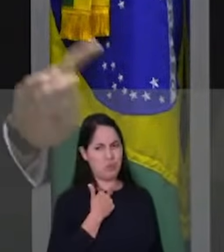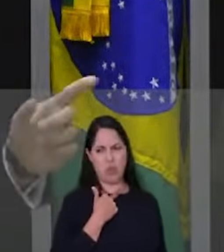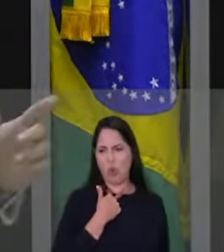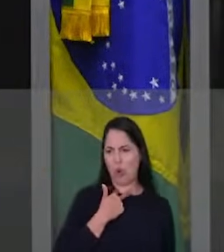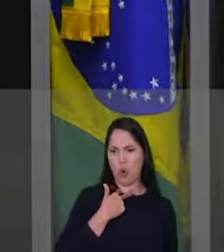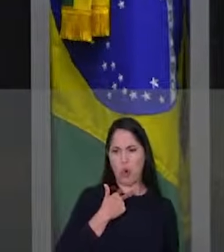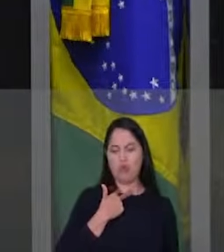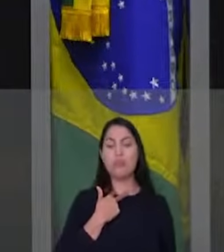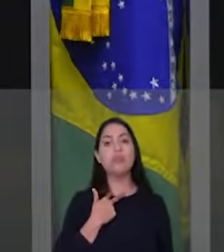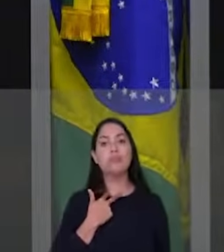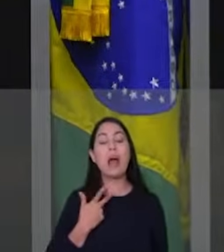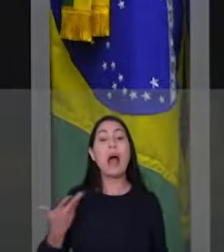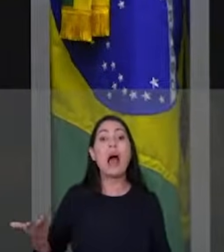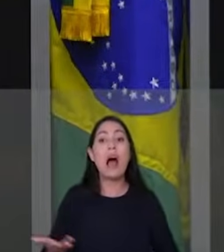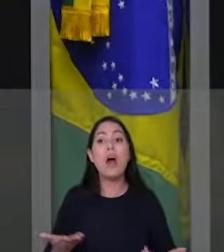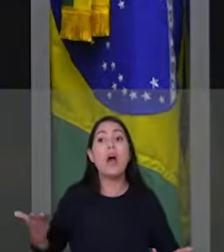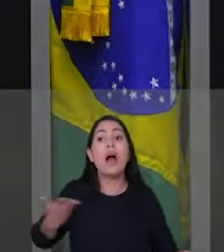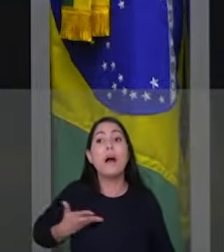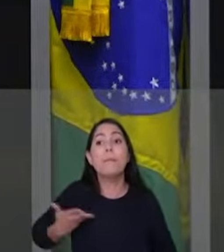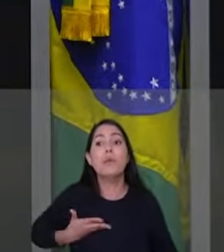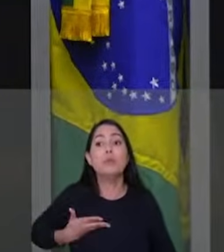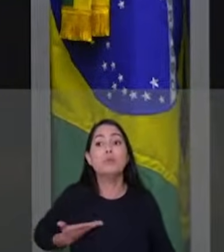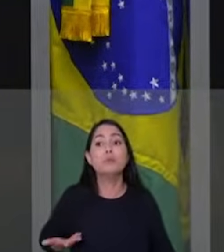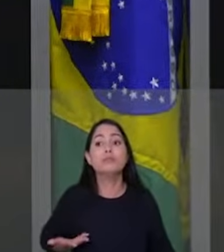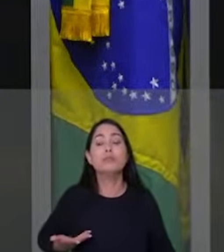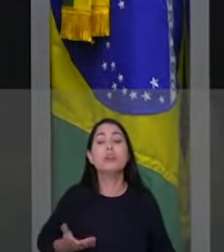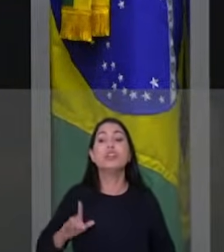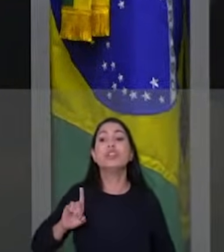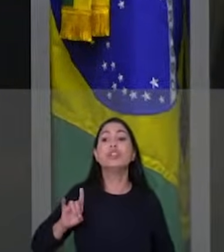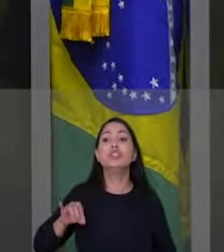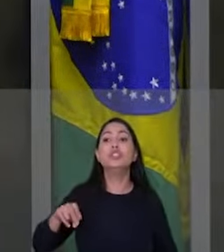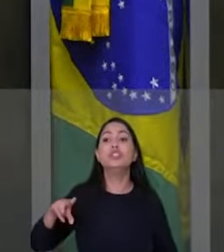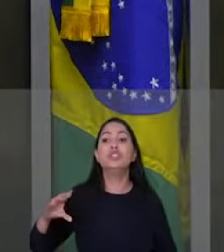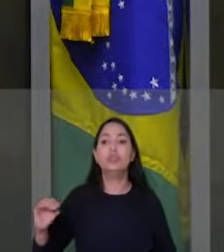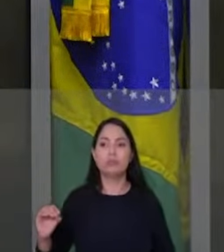mas aparece indicando um amigo, Flávio Dino,